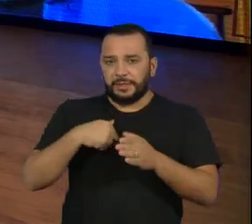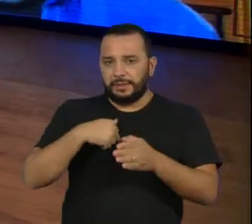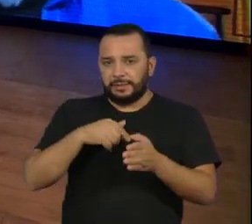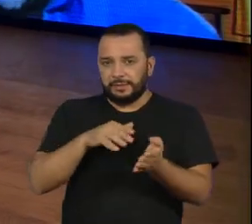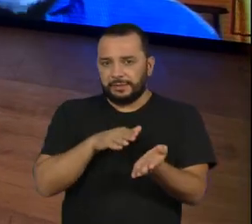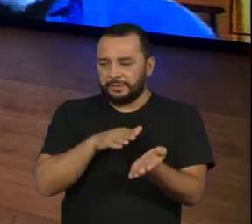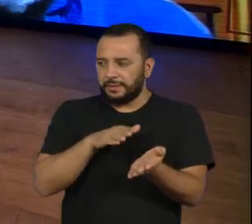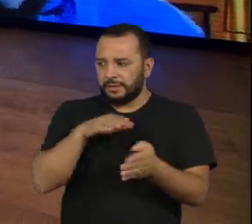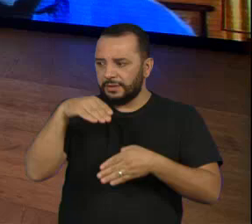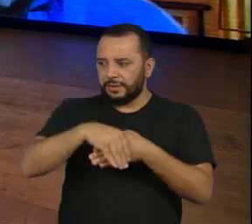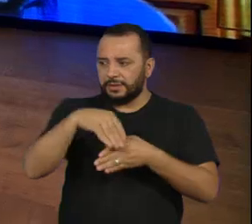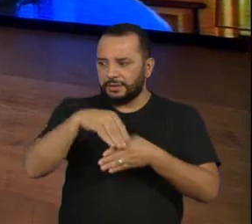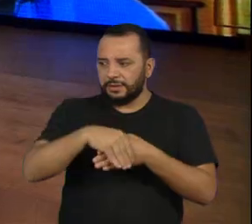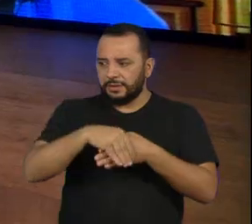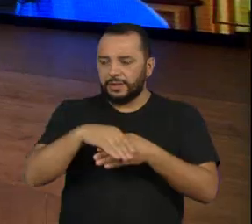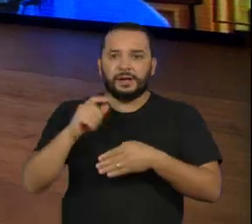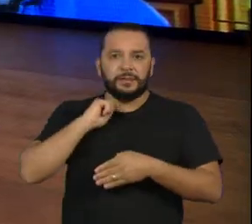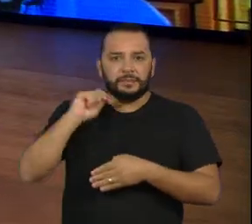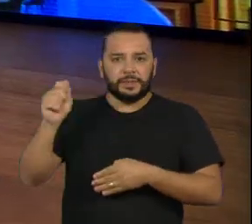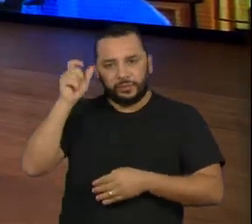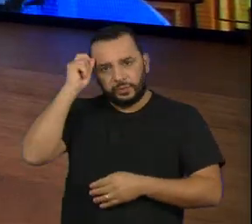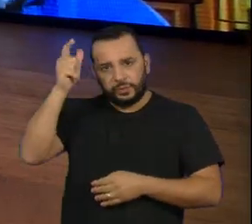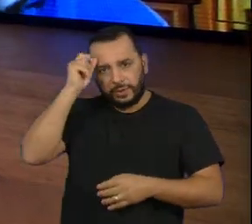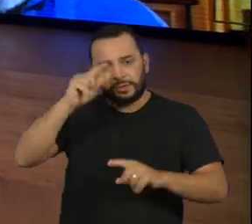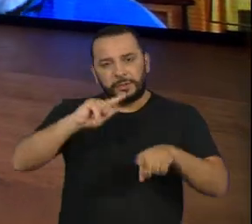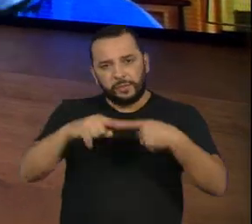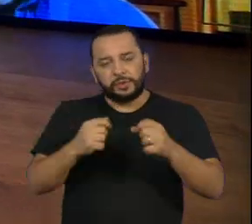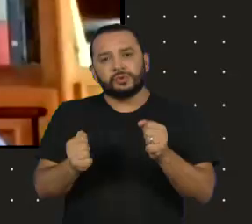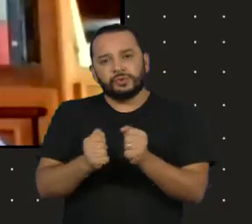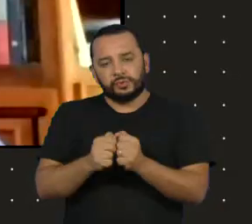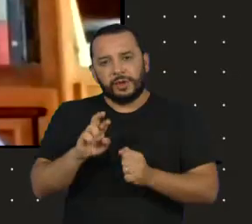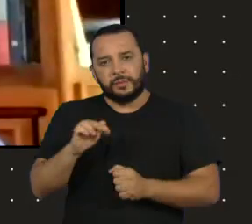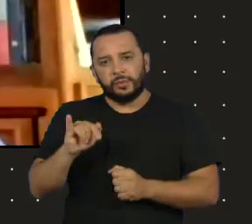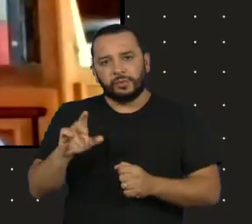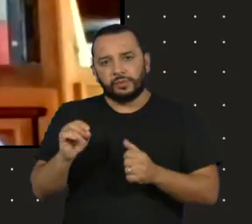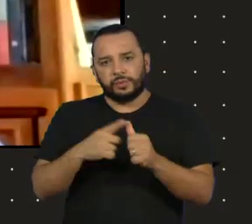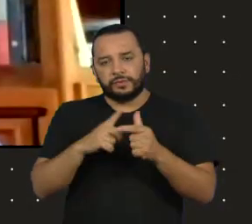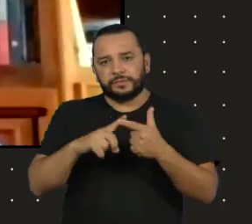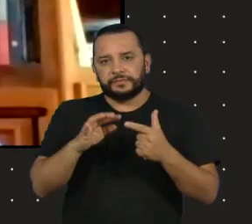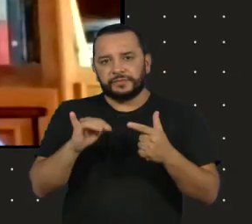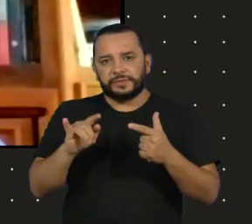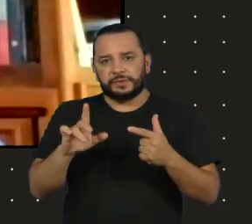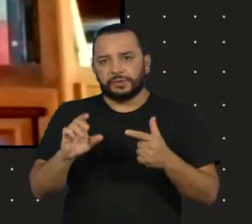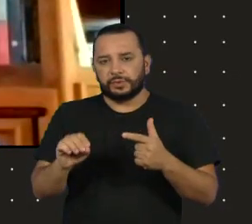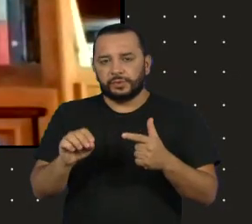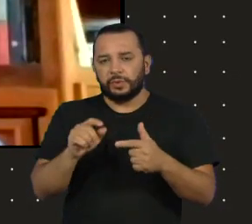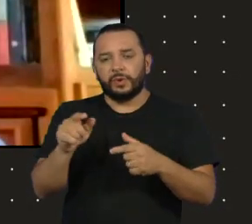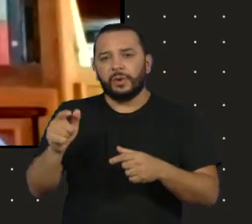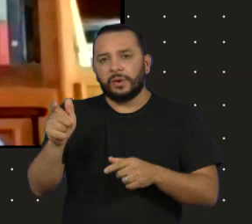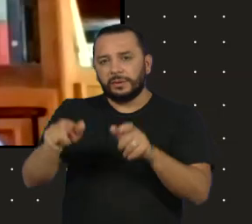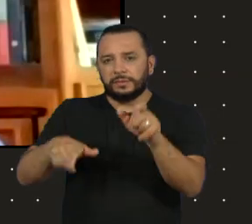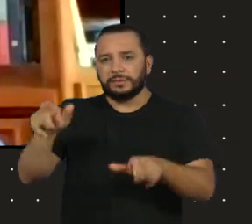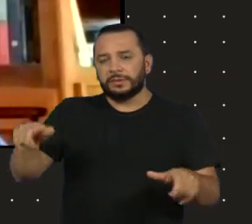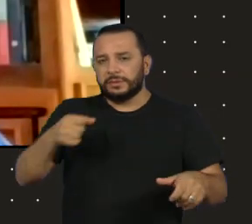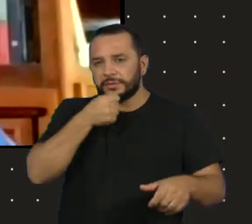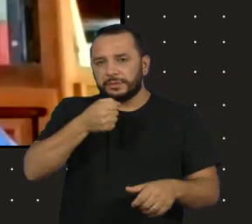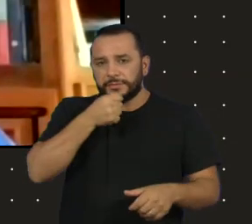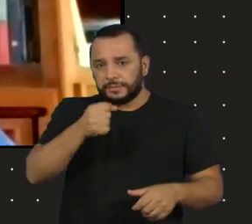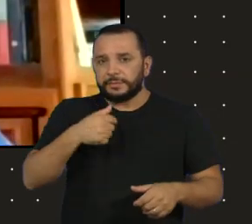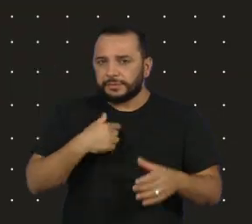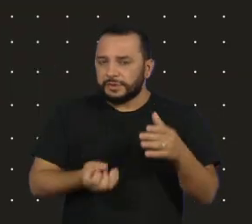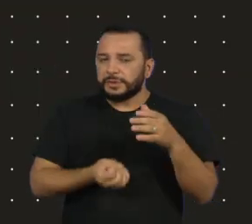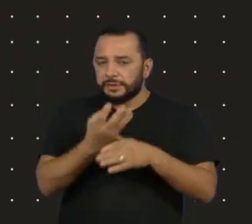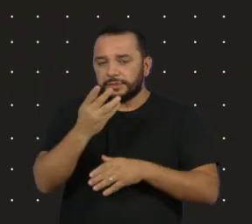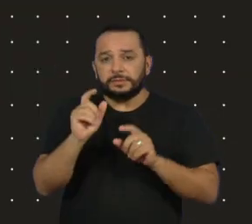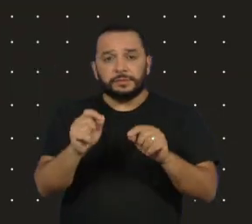E quando eu fiz a opção de fundar com Raimundo Pereira, Fernando Gasparian e outros jornalistas o jornal Opinião, no Rio